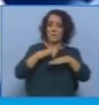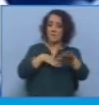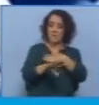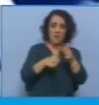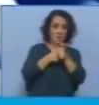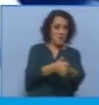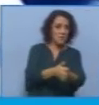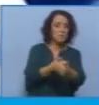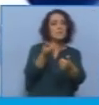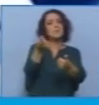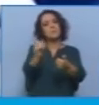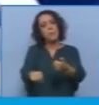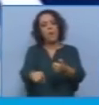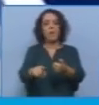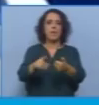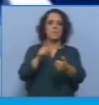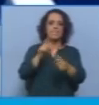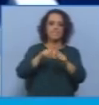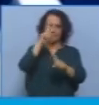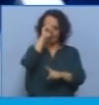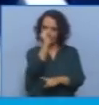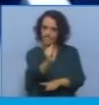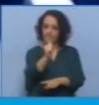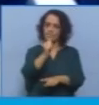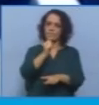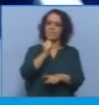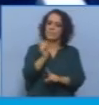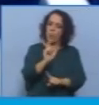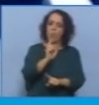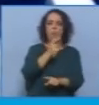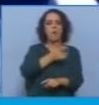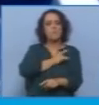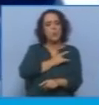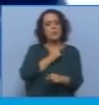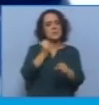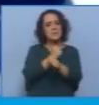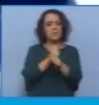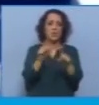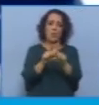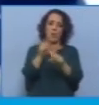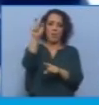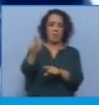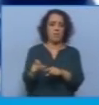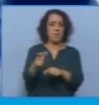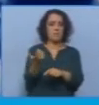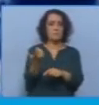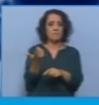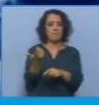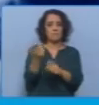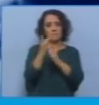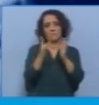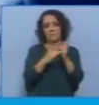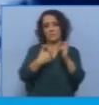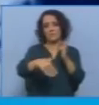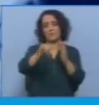manter-nos firmes na nossa fé e no nosso amor e no nosso serviço, como Jesus se manteve às portas da sua execução e que as